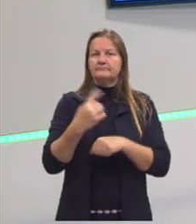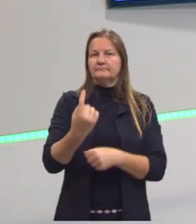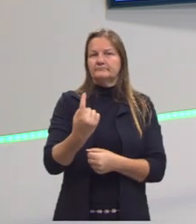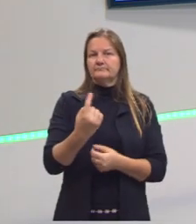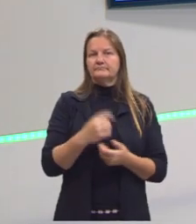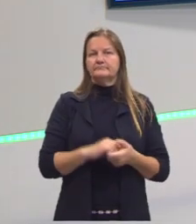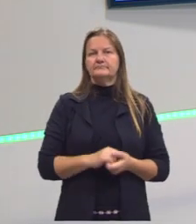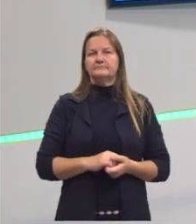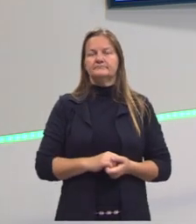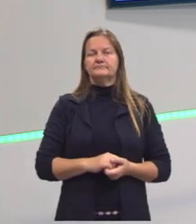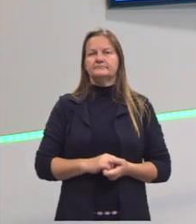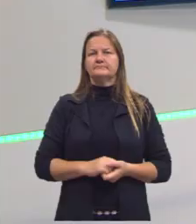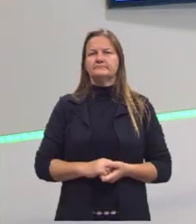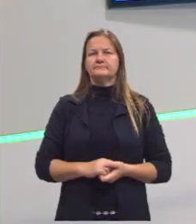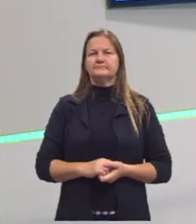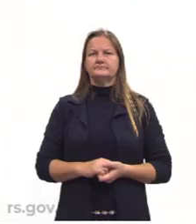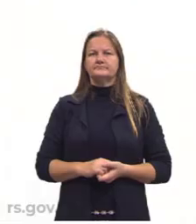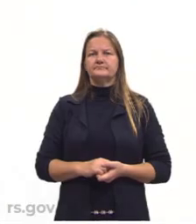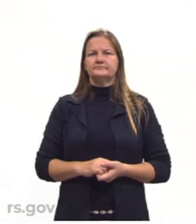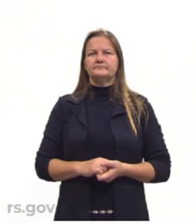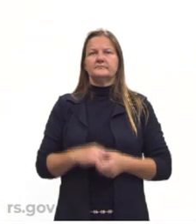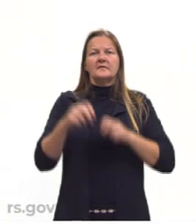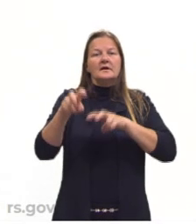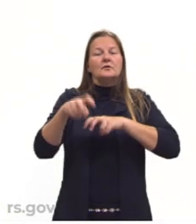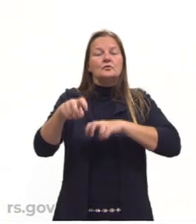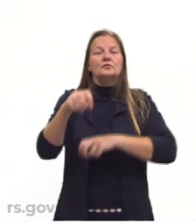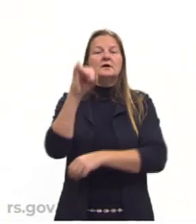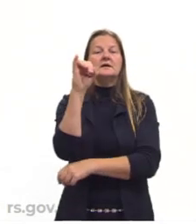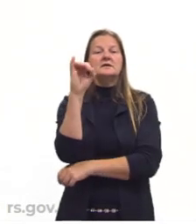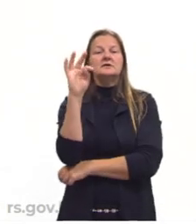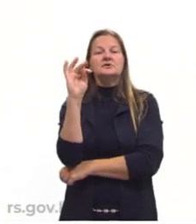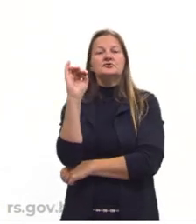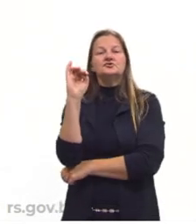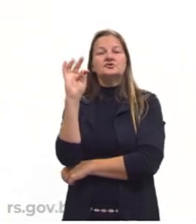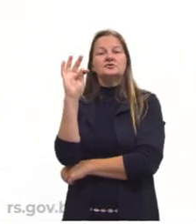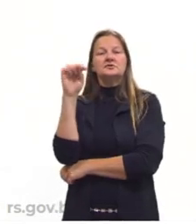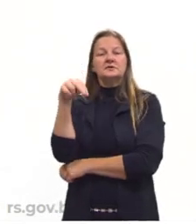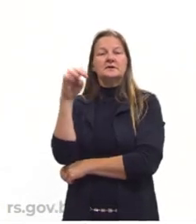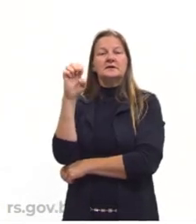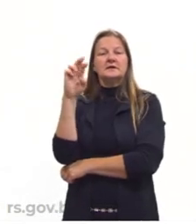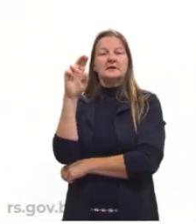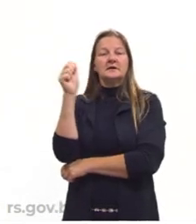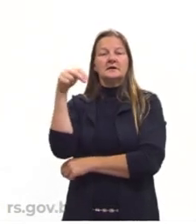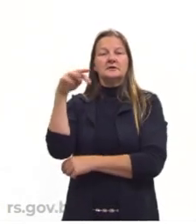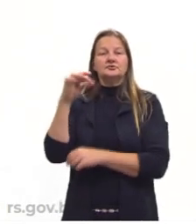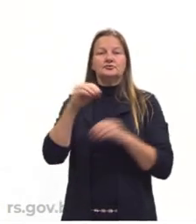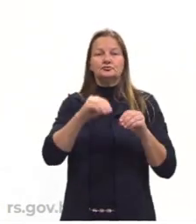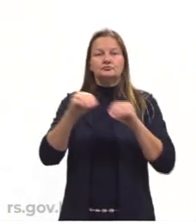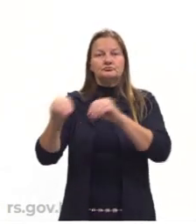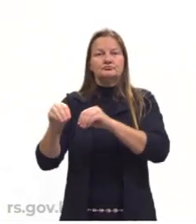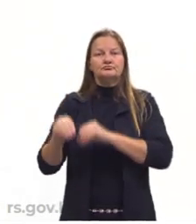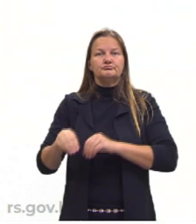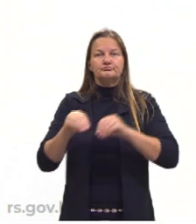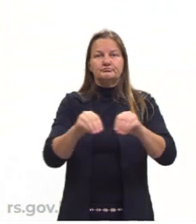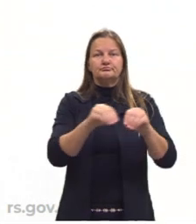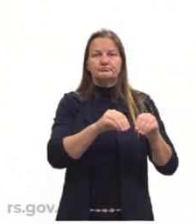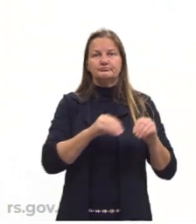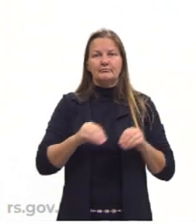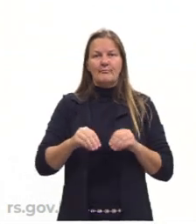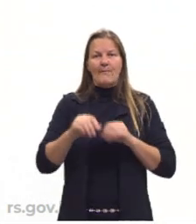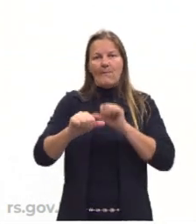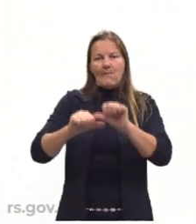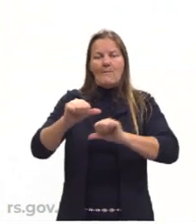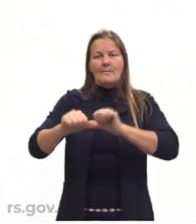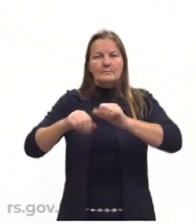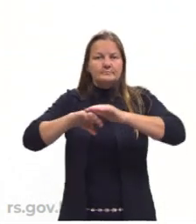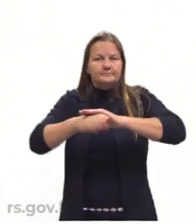aqui a agricultura Itinerante tá a gurizada então o que que essa agricultura Itinerante ela tá muito ligada também aquela